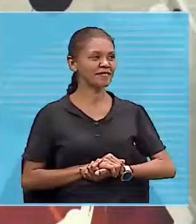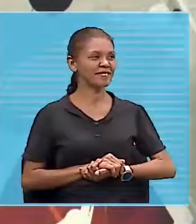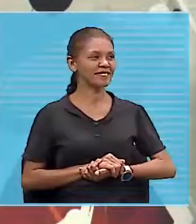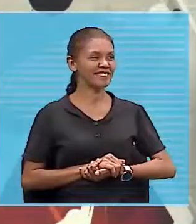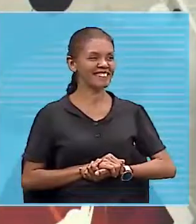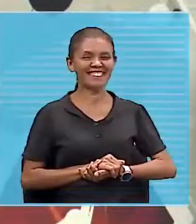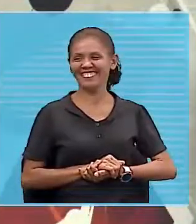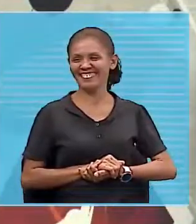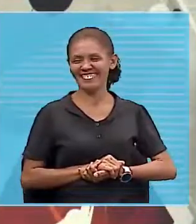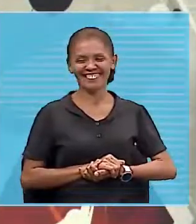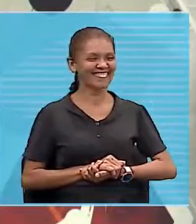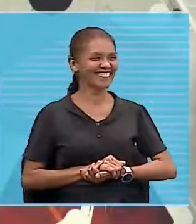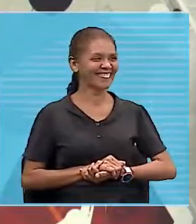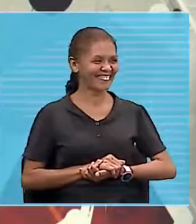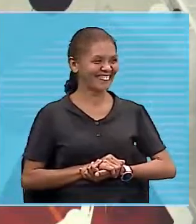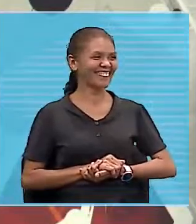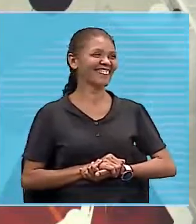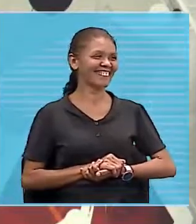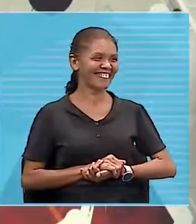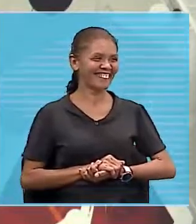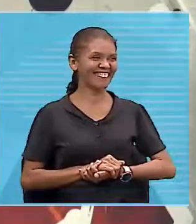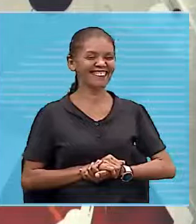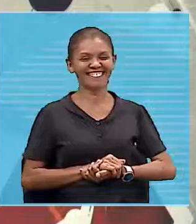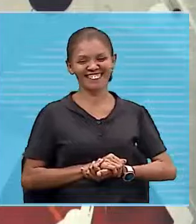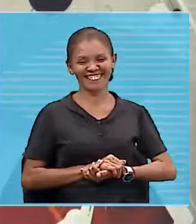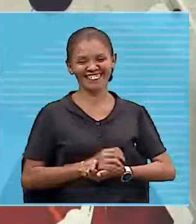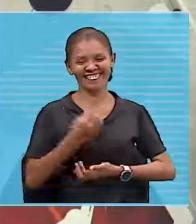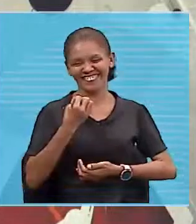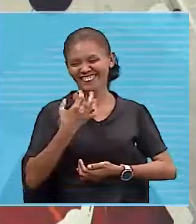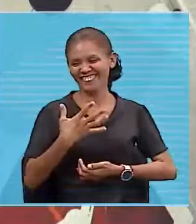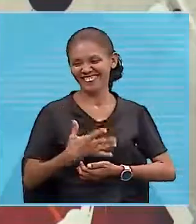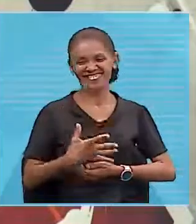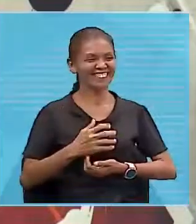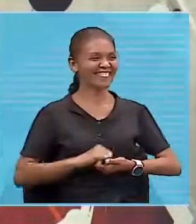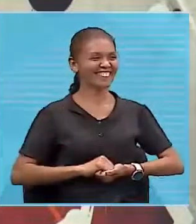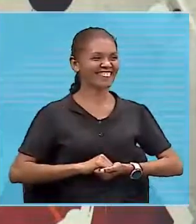nunca mais agora foi massa quando a gente entrou na praça